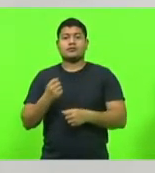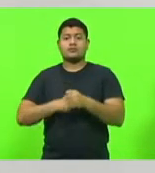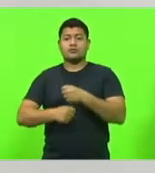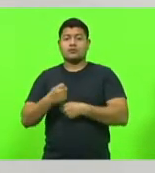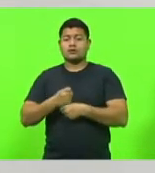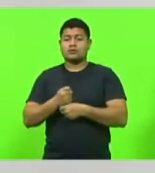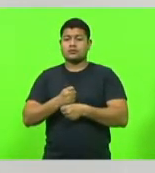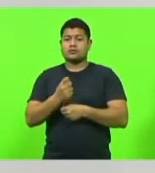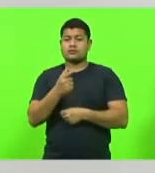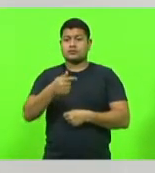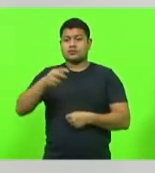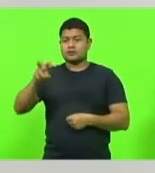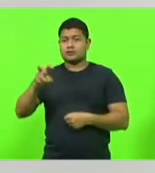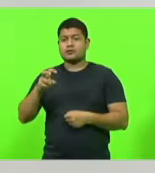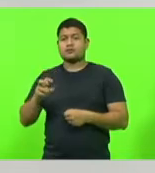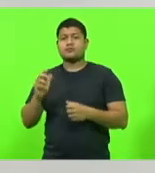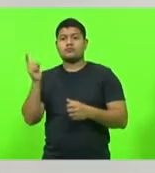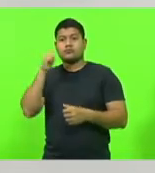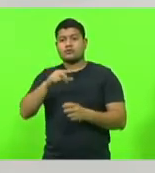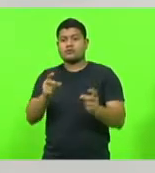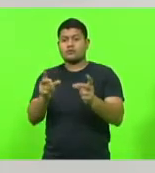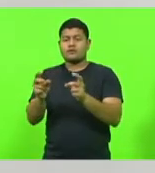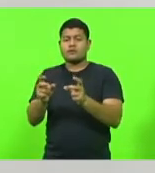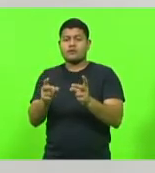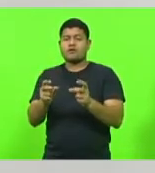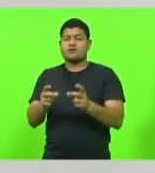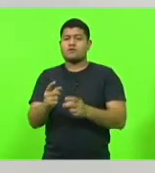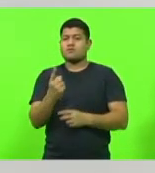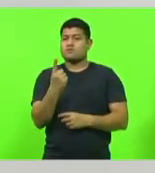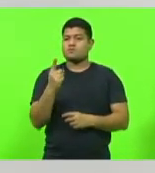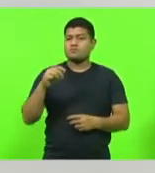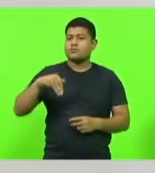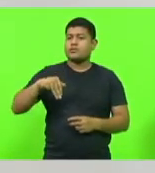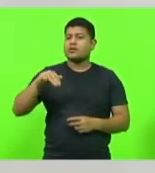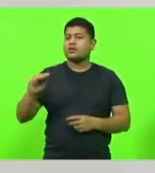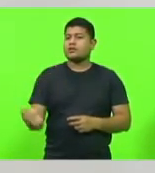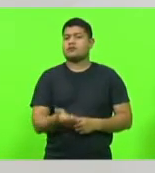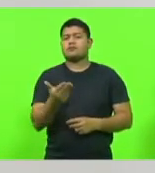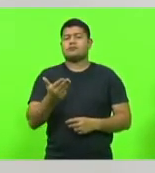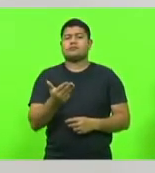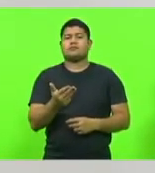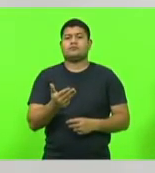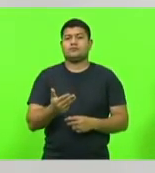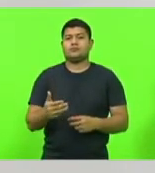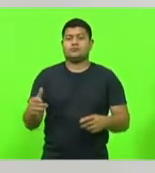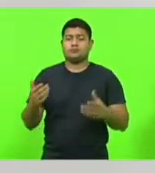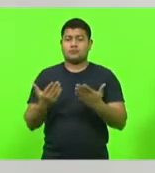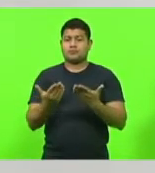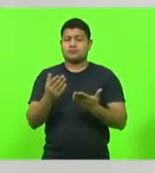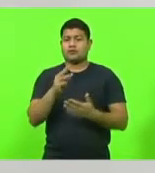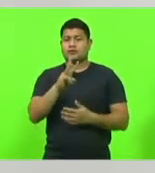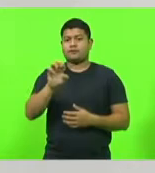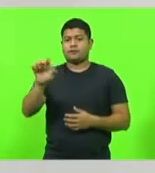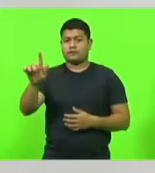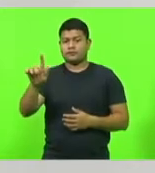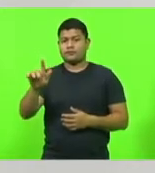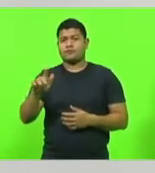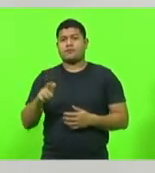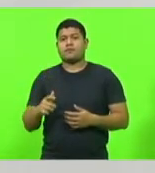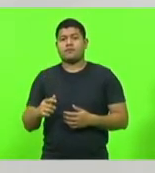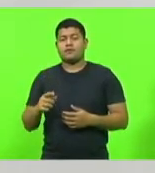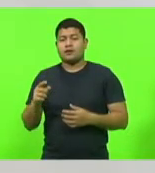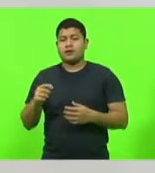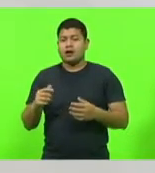1 milhão de motores fabricados. A WEG se tornou sinônimo de desenvolvimento tecnológico,